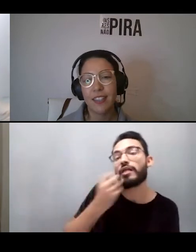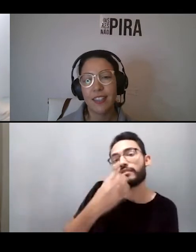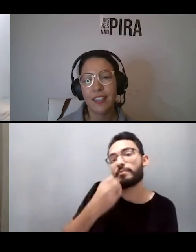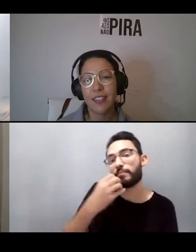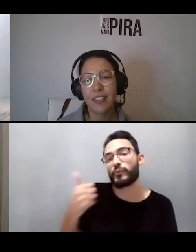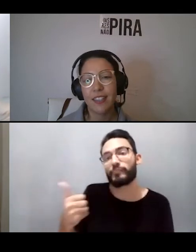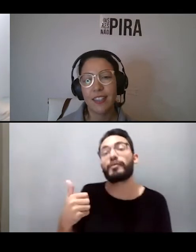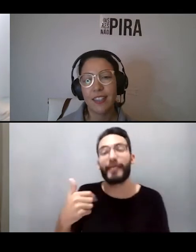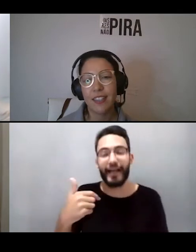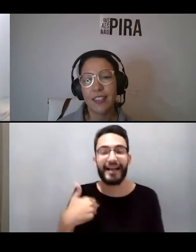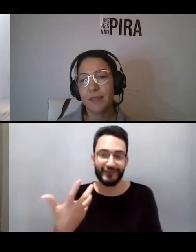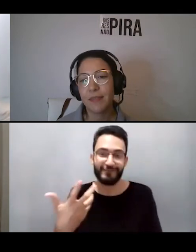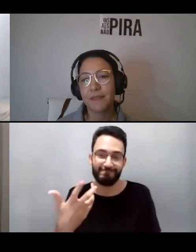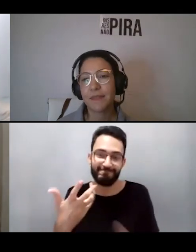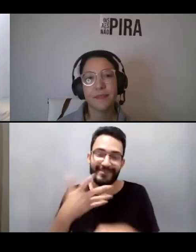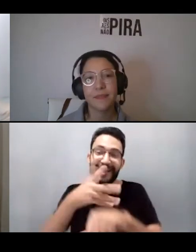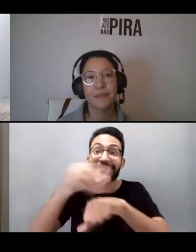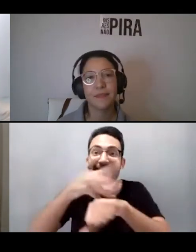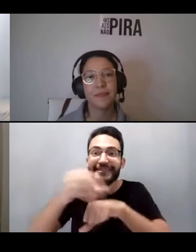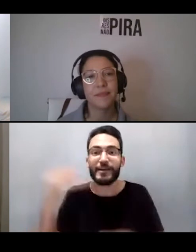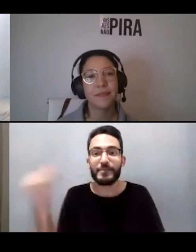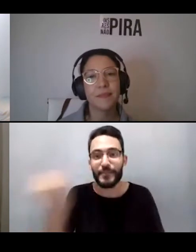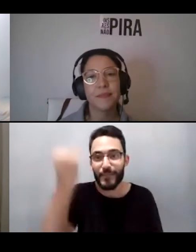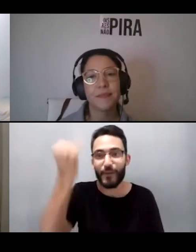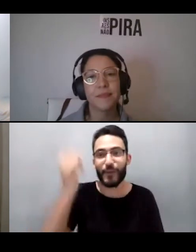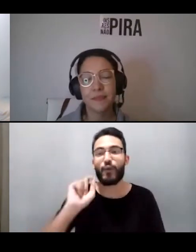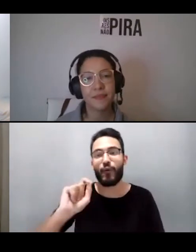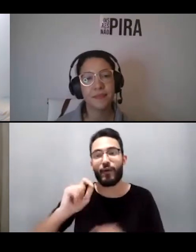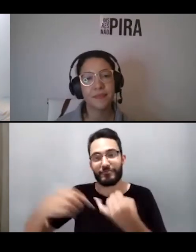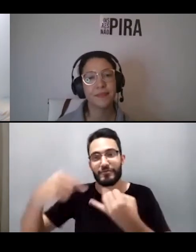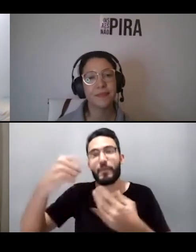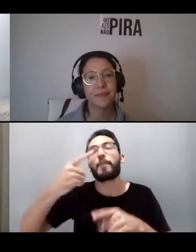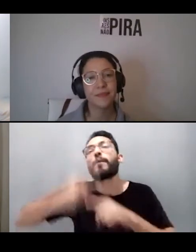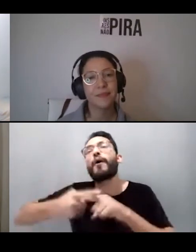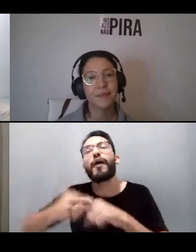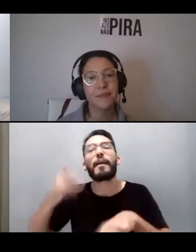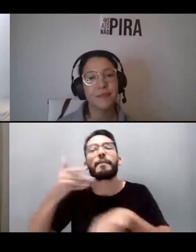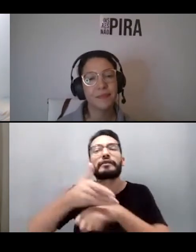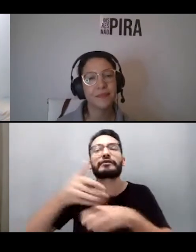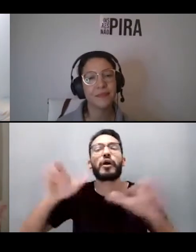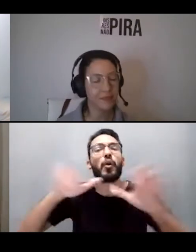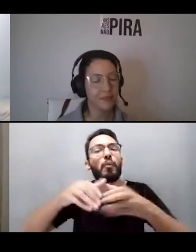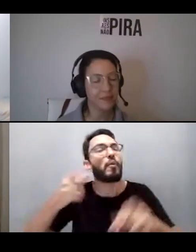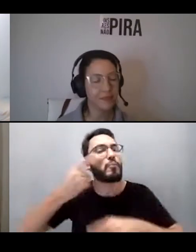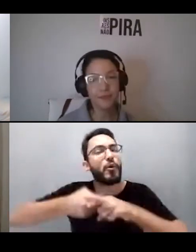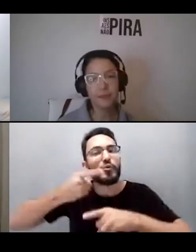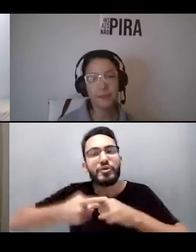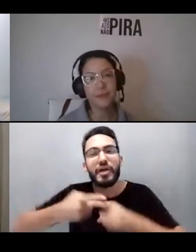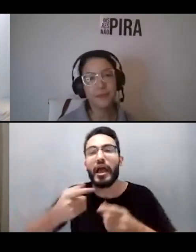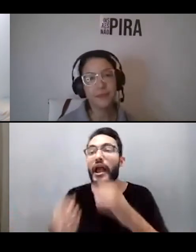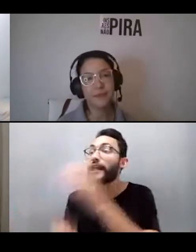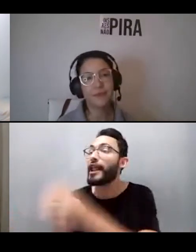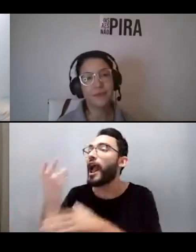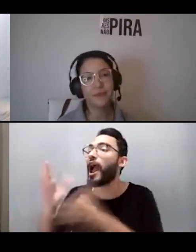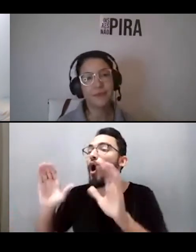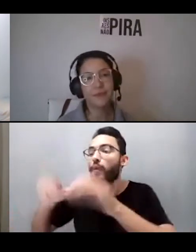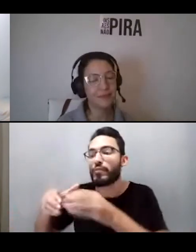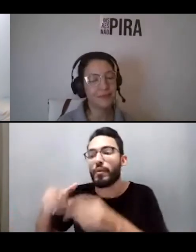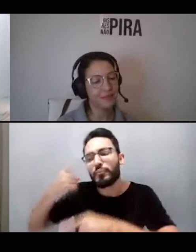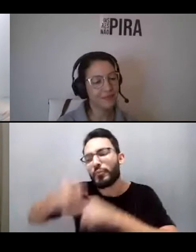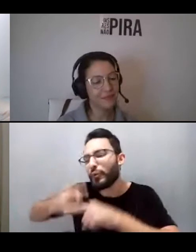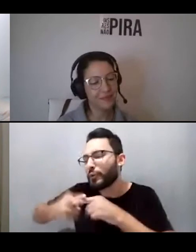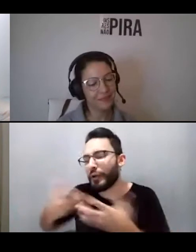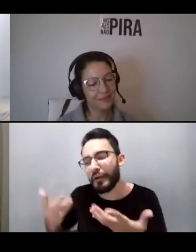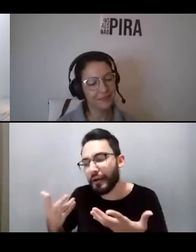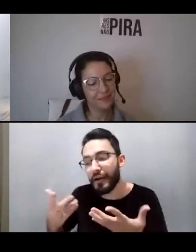para puxar aqui, né, algumas dicas sobre por que participar de uma comunidade ou por que criar uma comunidade. Acho que